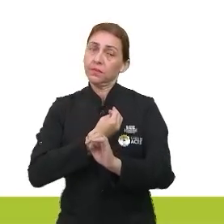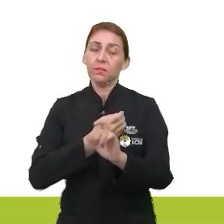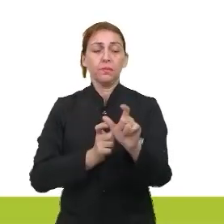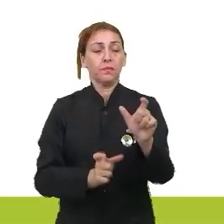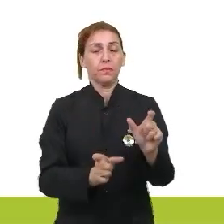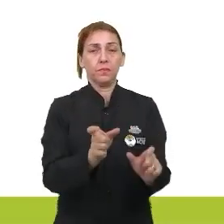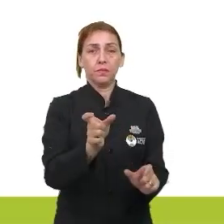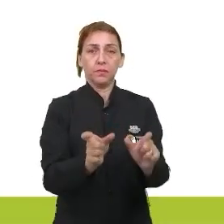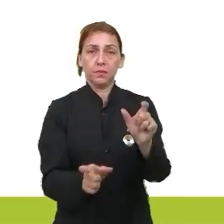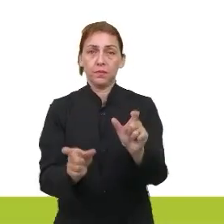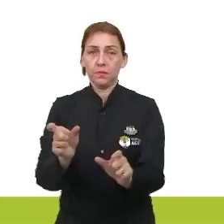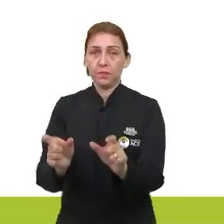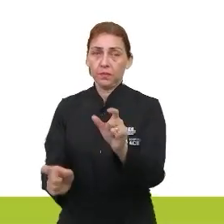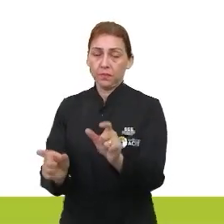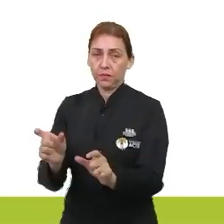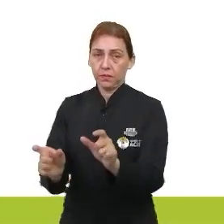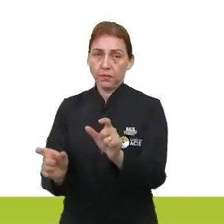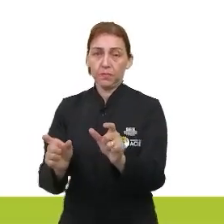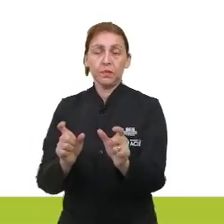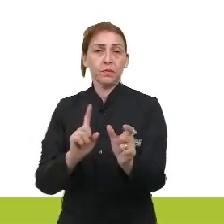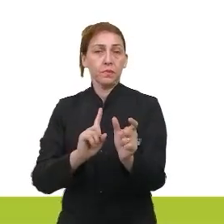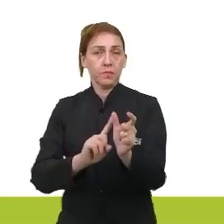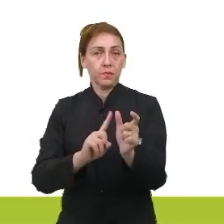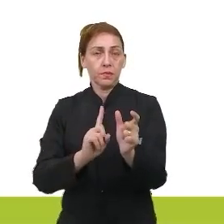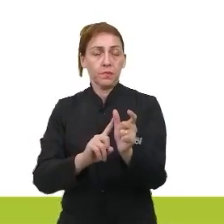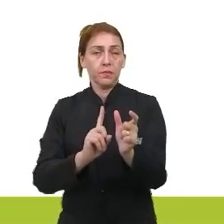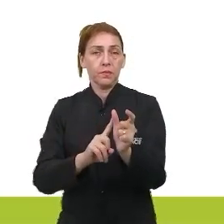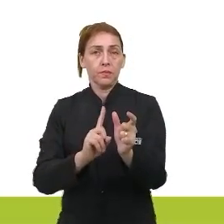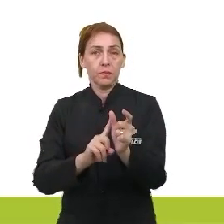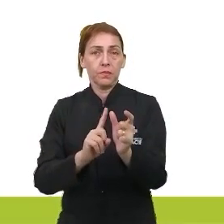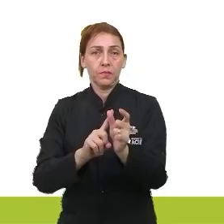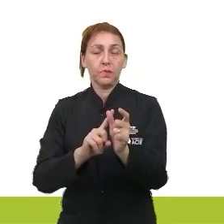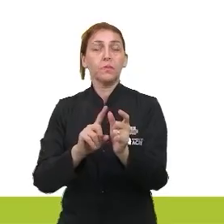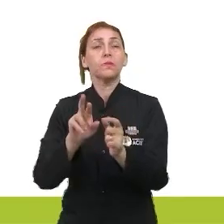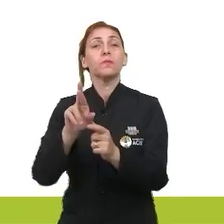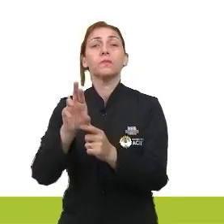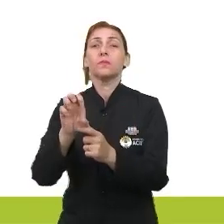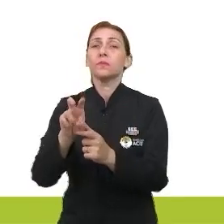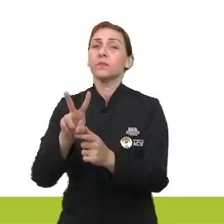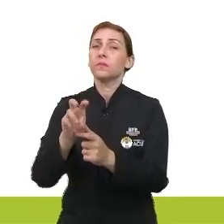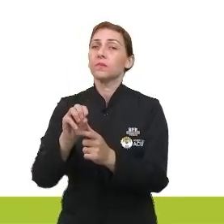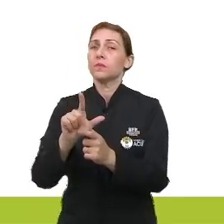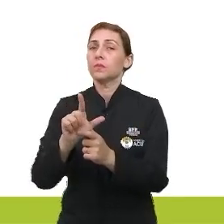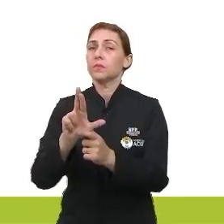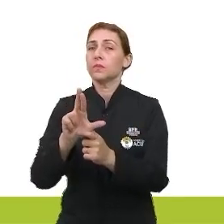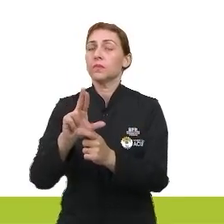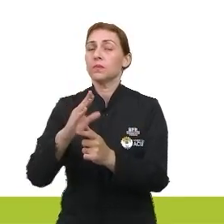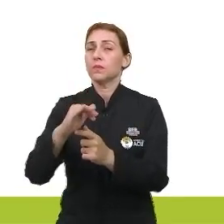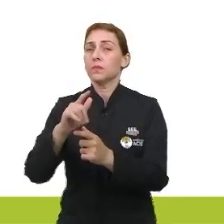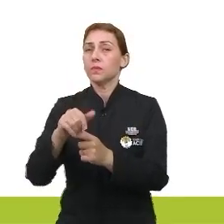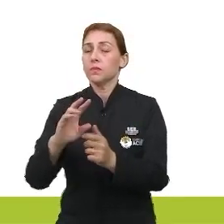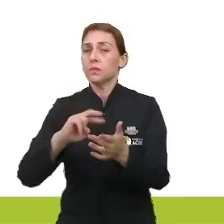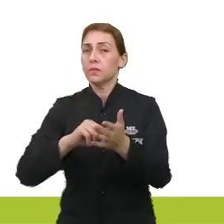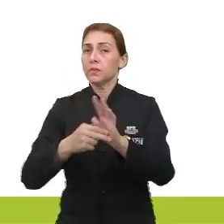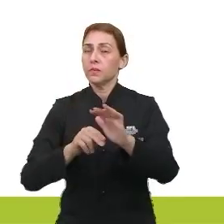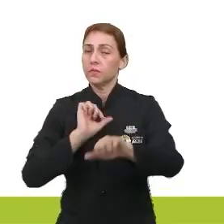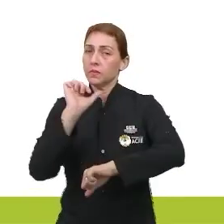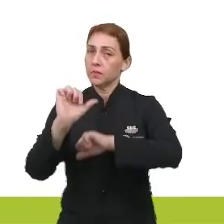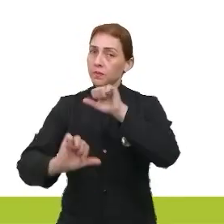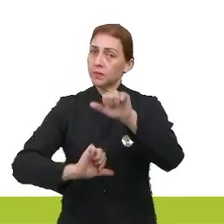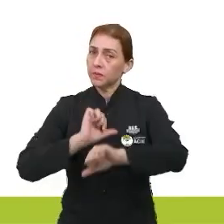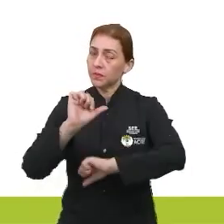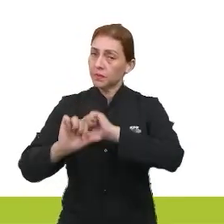humana. Então, o termo, a expressão revolução, é um termo que significa